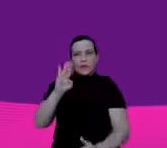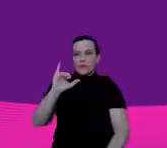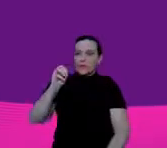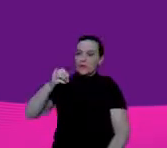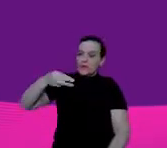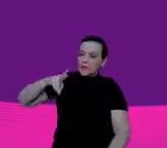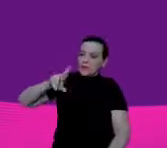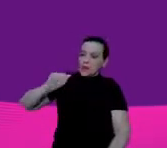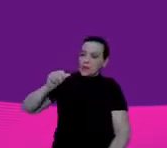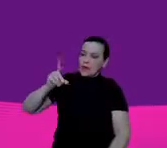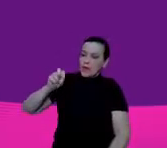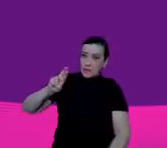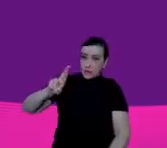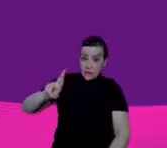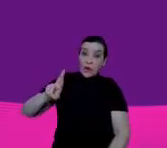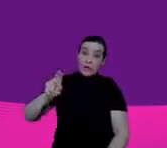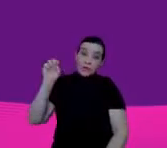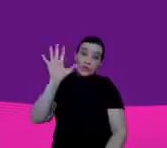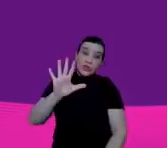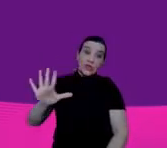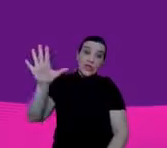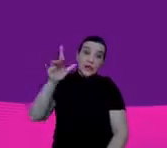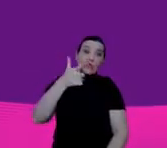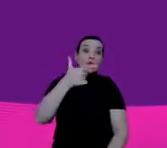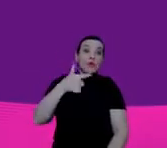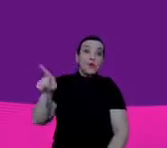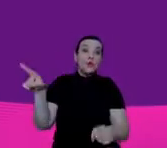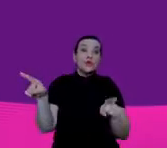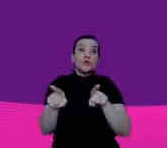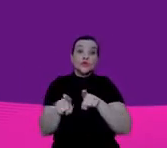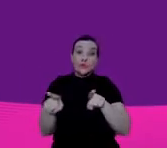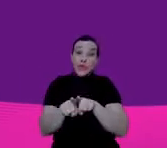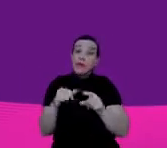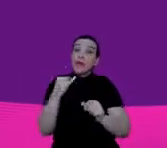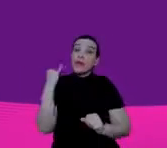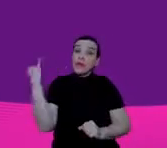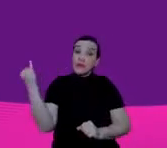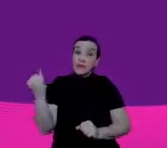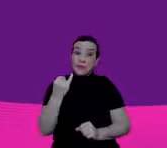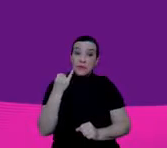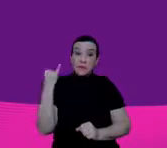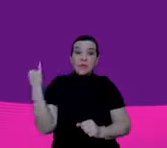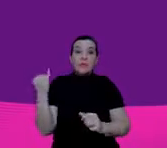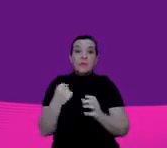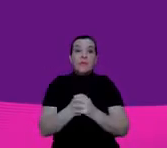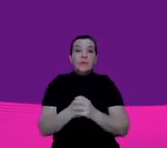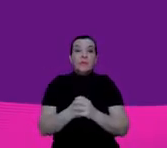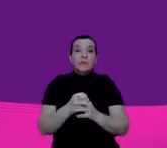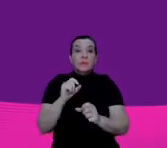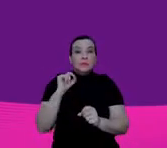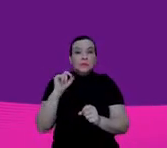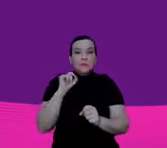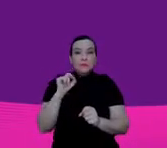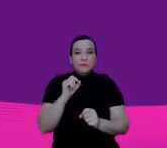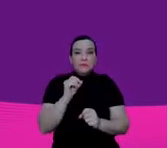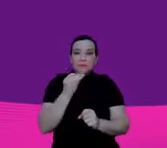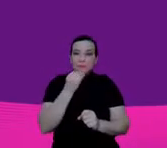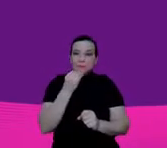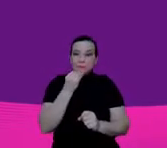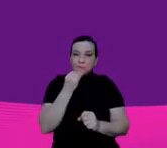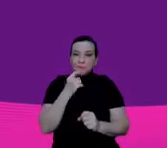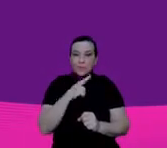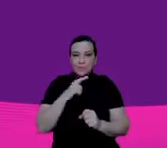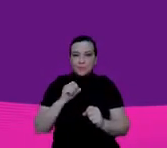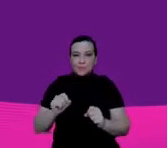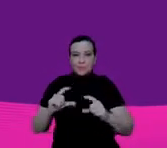um outro que é muito cotado, que é a marcador de alfa-sinucleína. A alfa-sinucleína é a